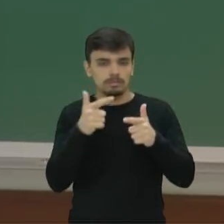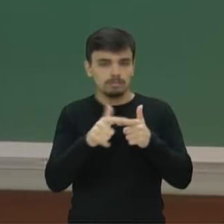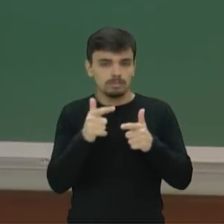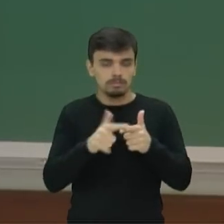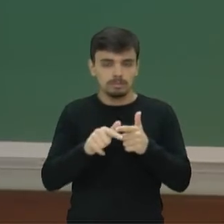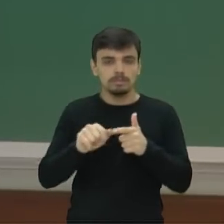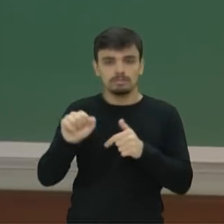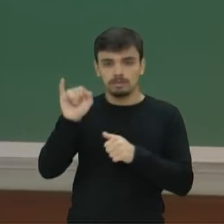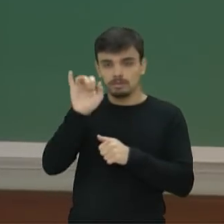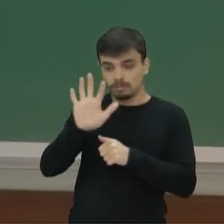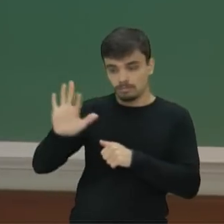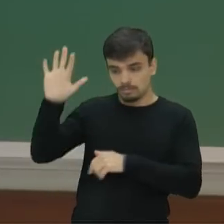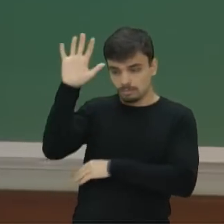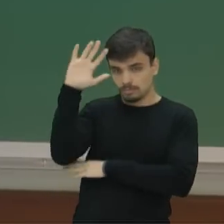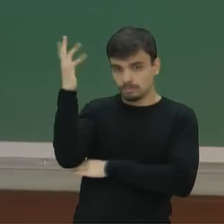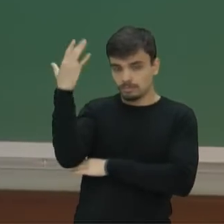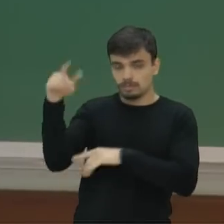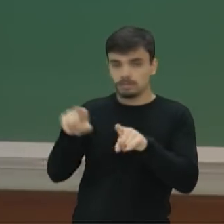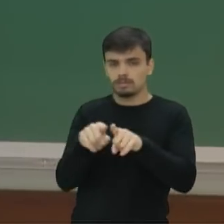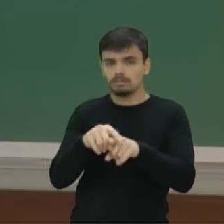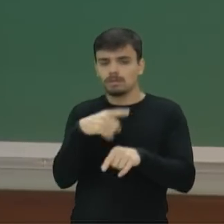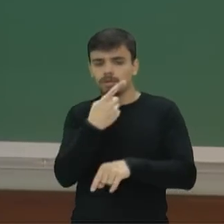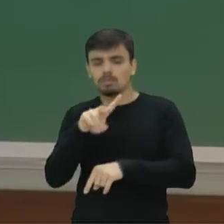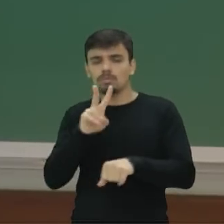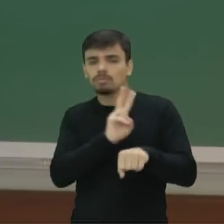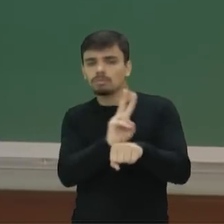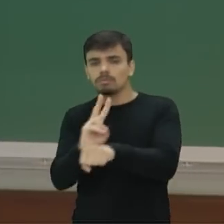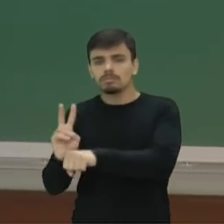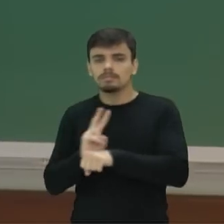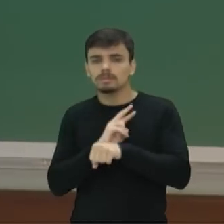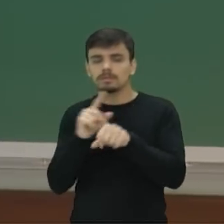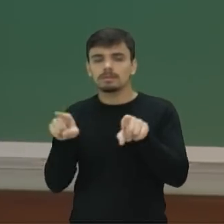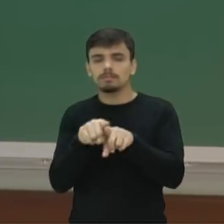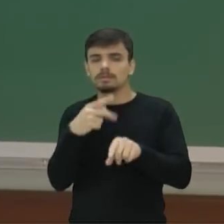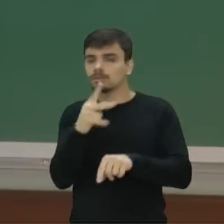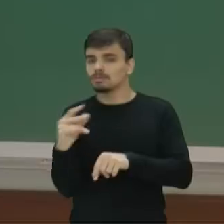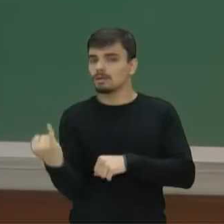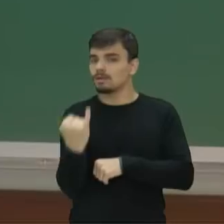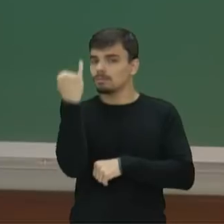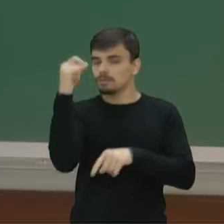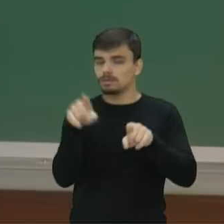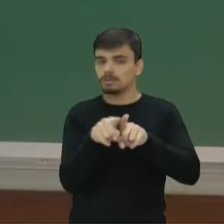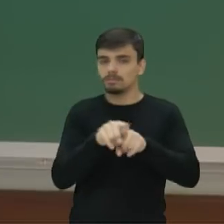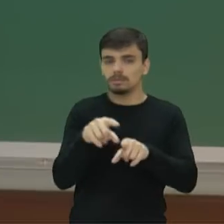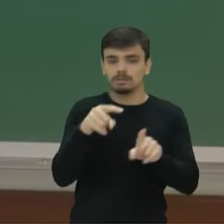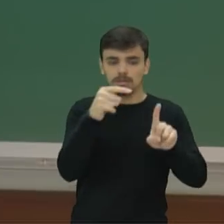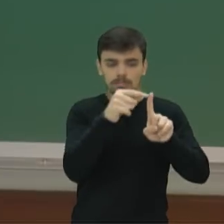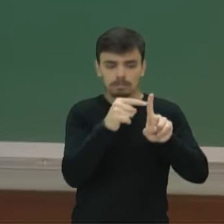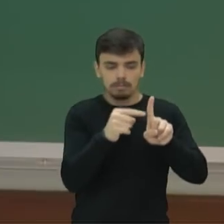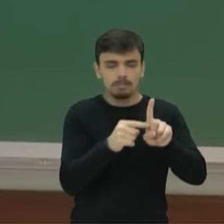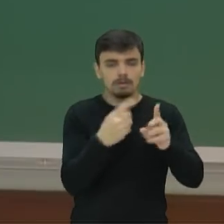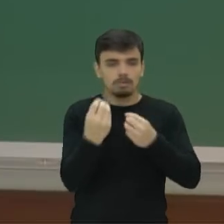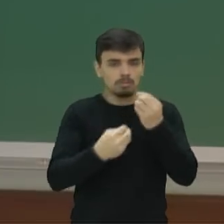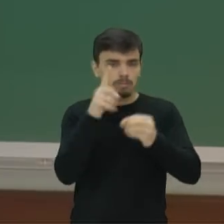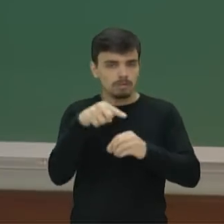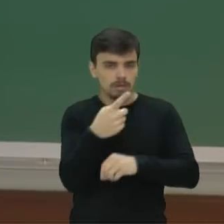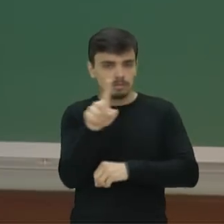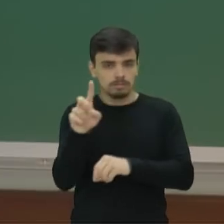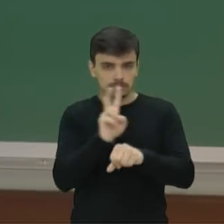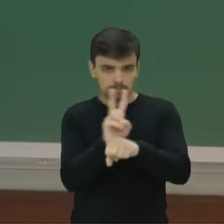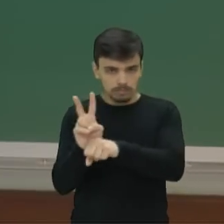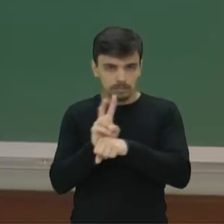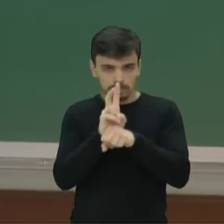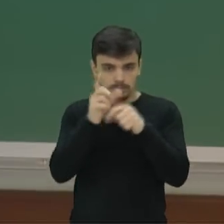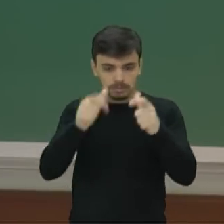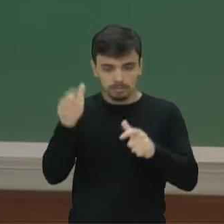ambientais brasileiros e também das unidades de conservação e da sua importância e dos tipos de unidade de conservação que existem em